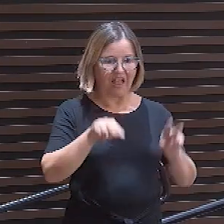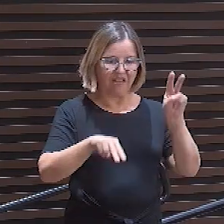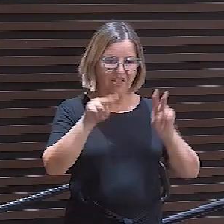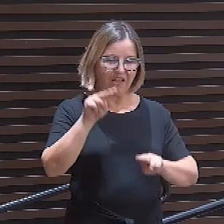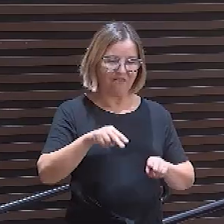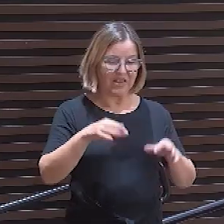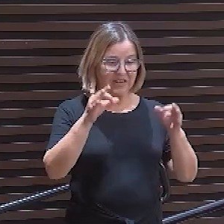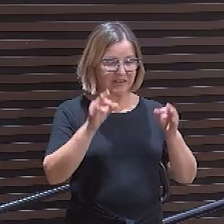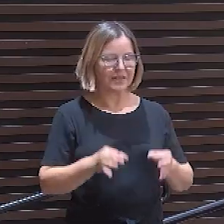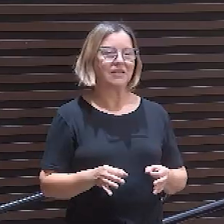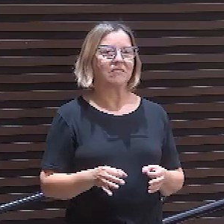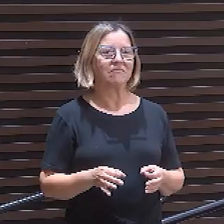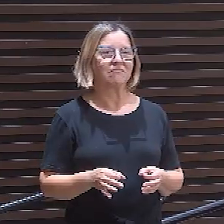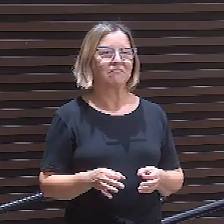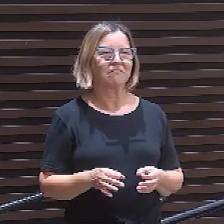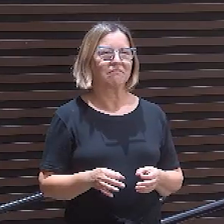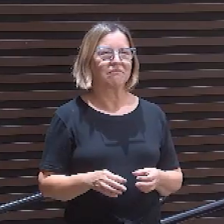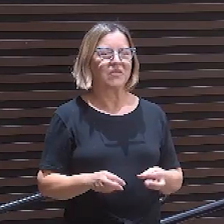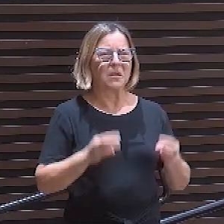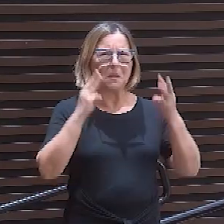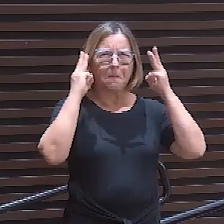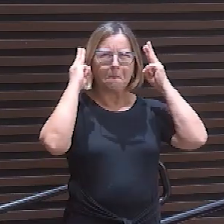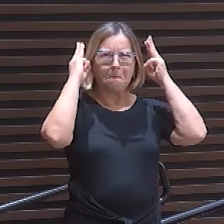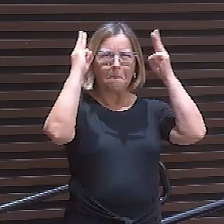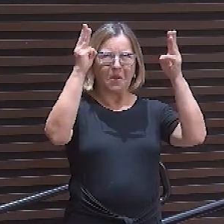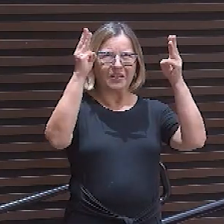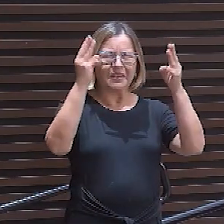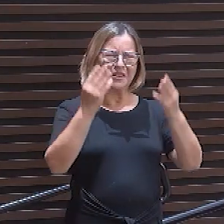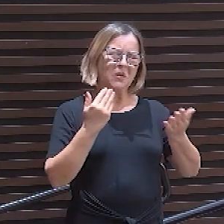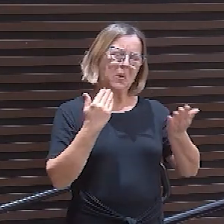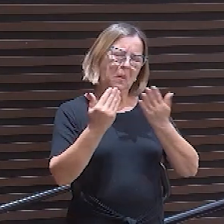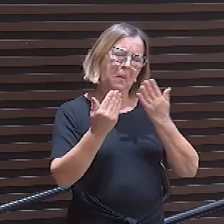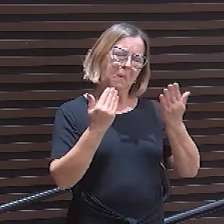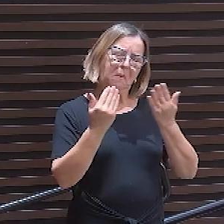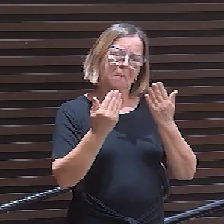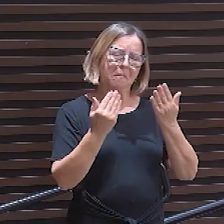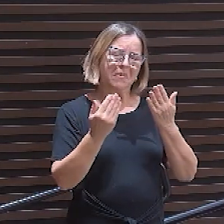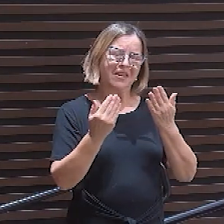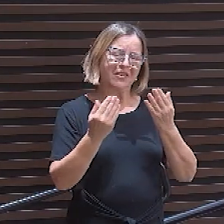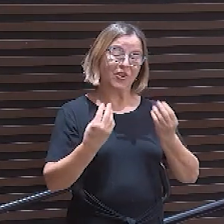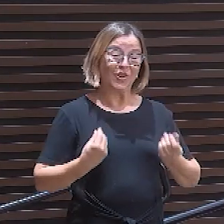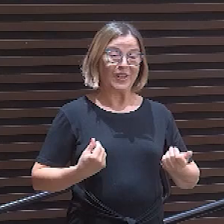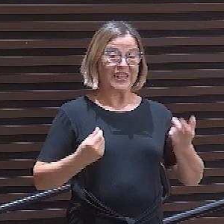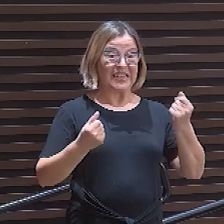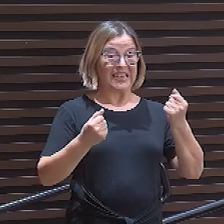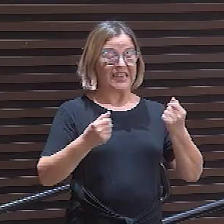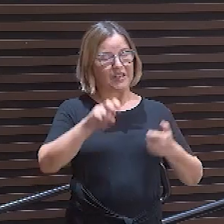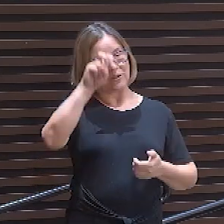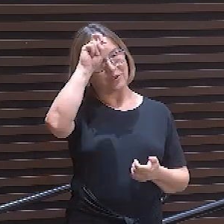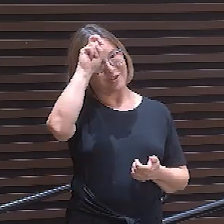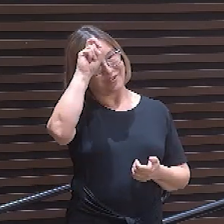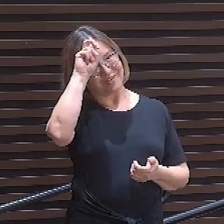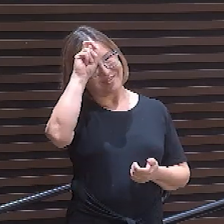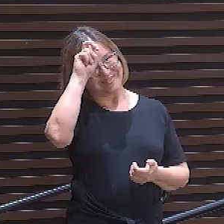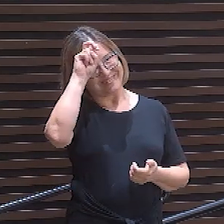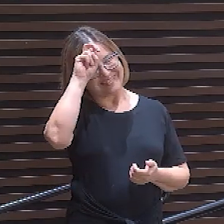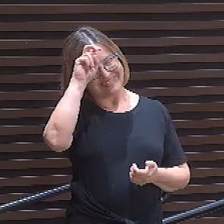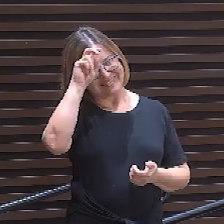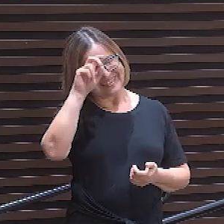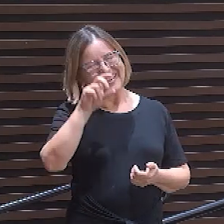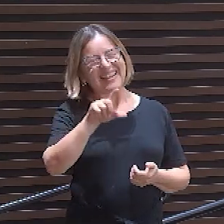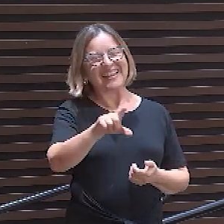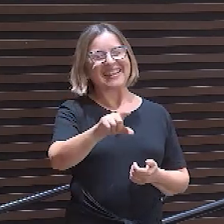do Egito e contra as recompensas celestiais e escolheu a